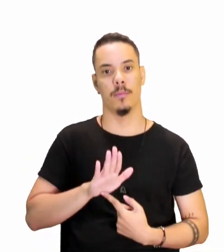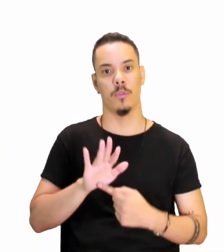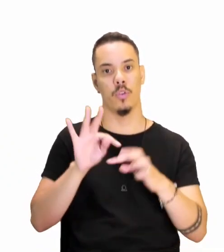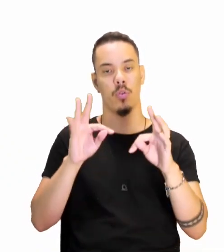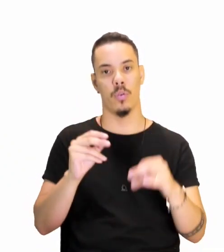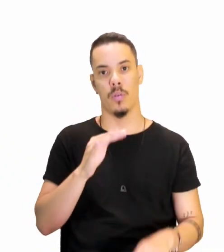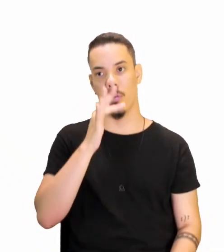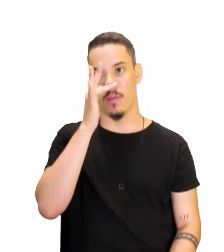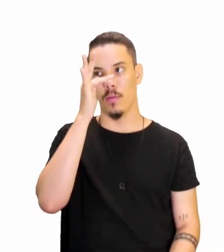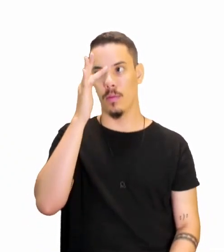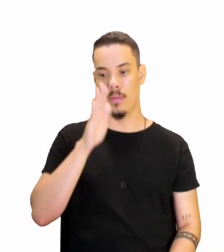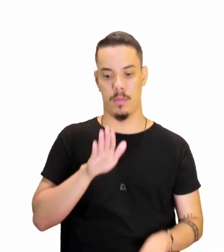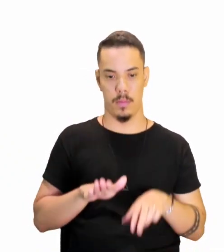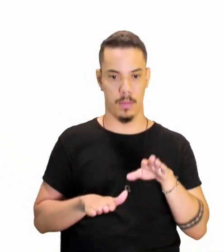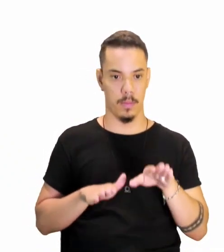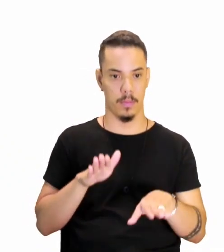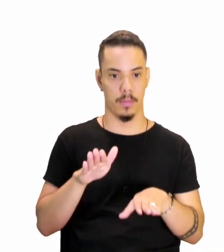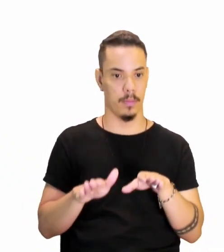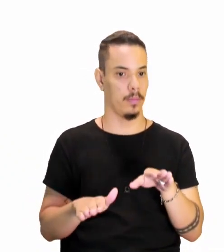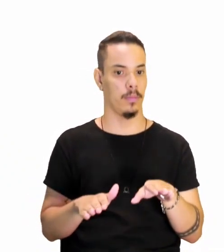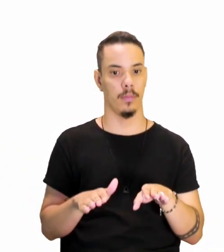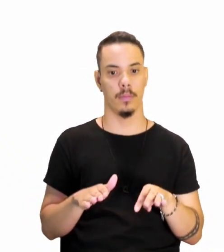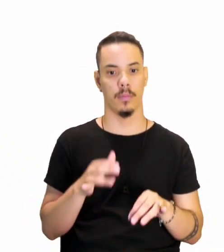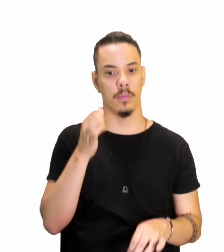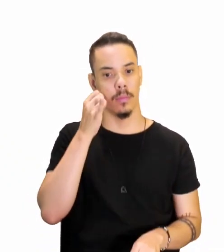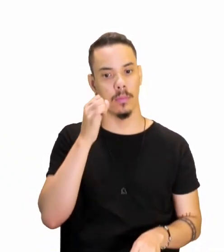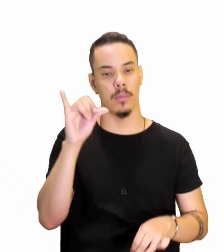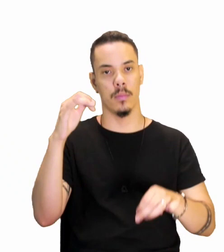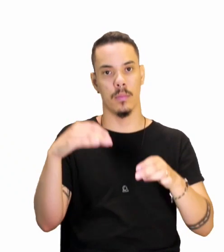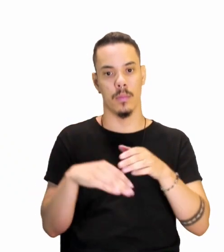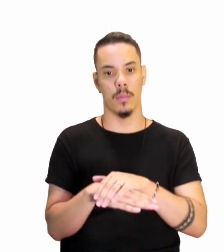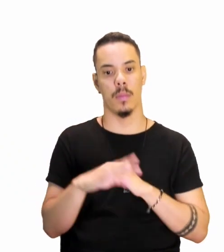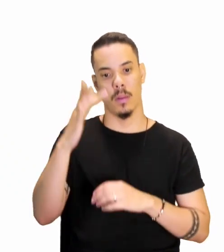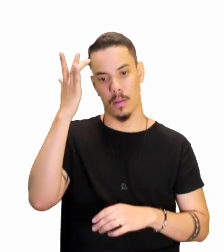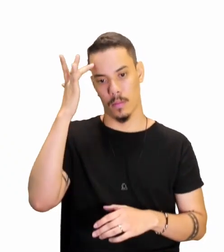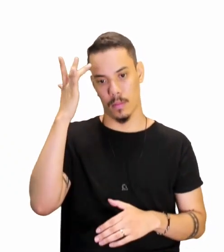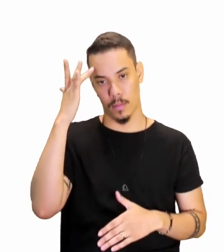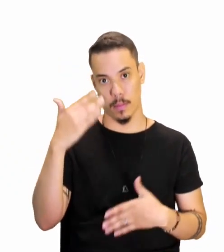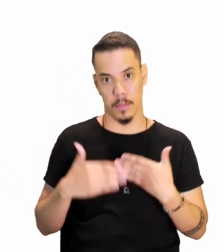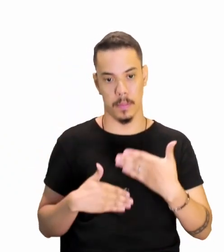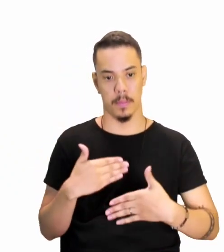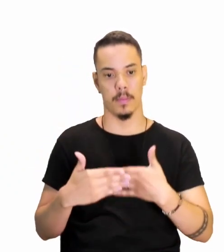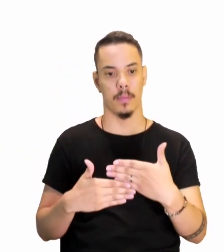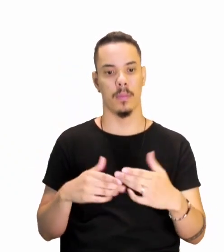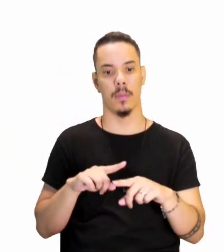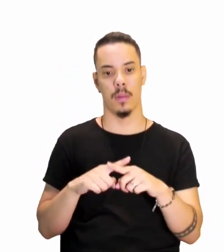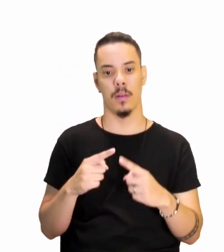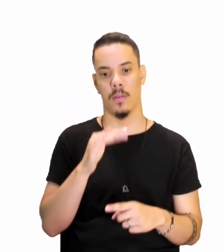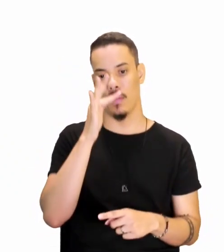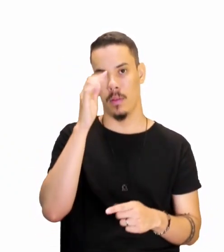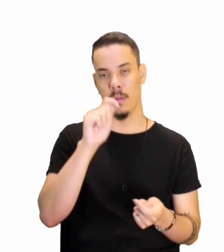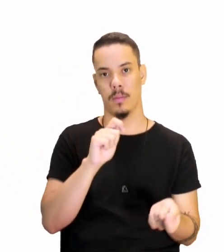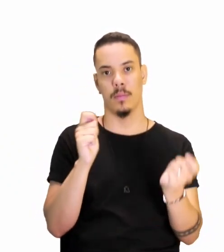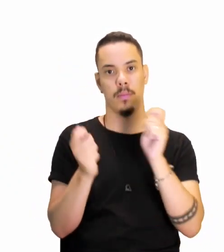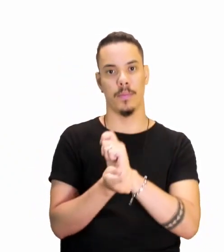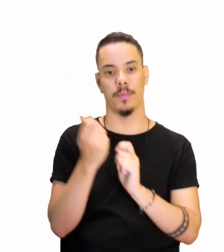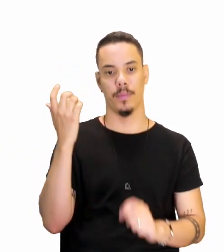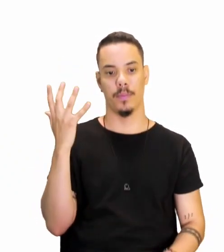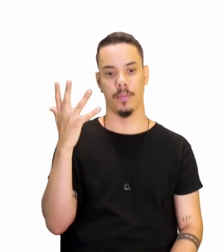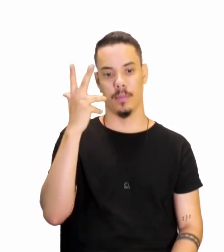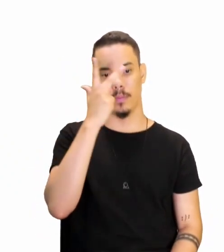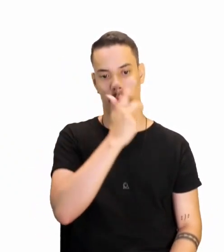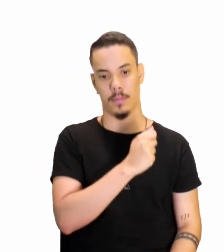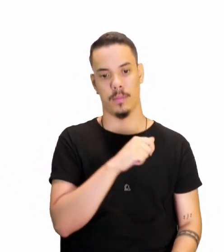em toda a flor a sua pisada. Oh, não guardes que a maduridade te converta essa flor, essa beleza em